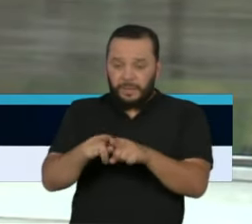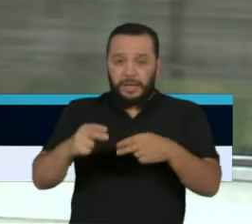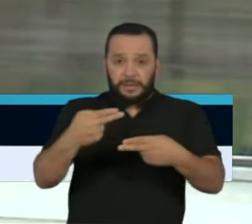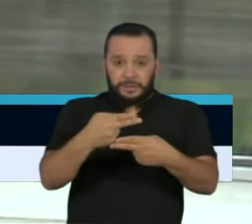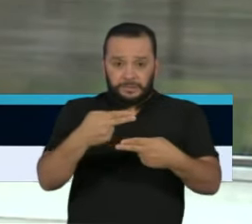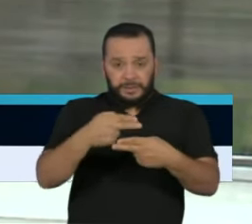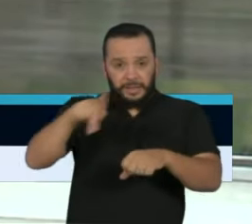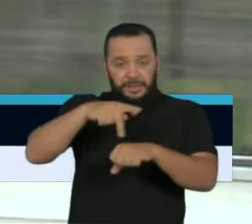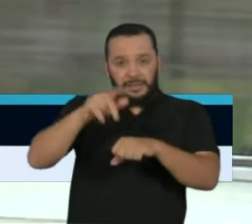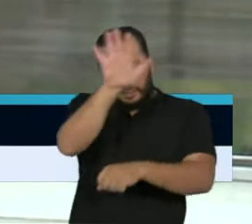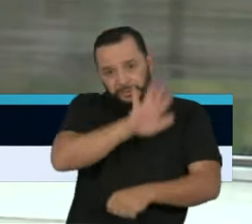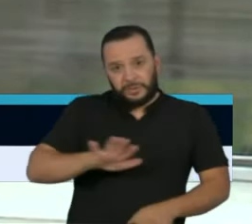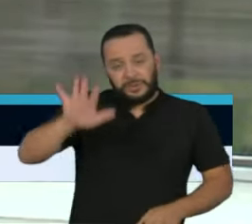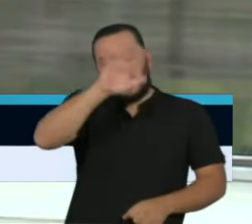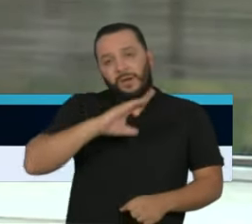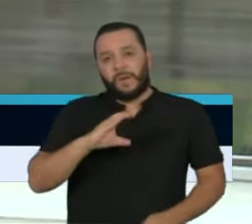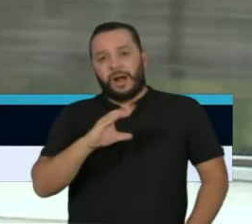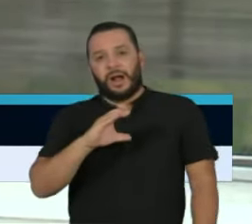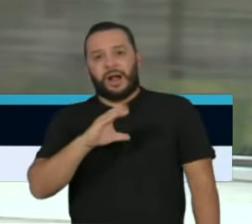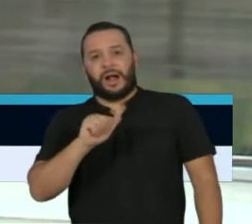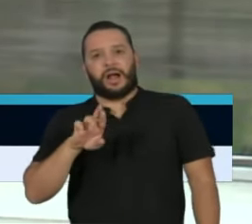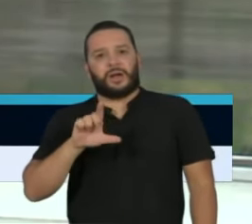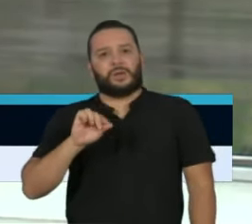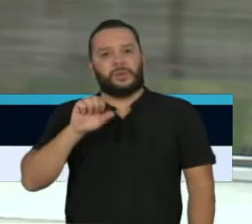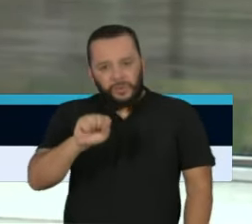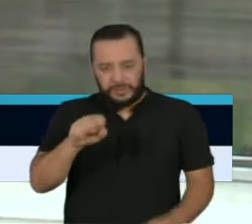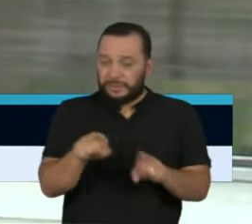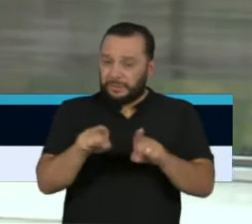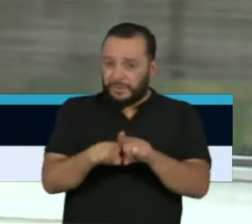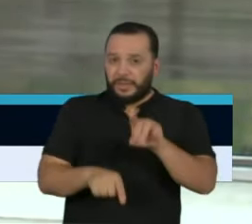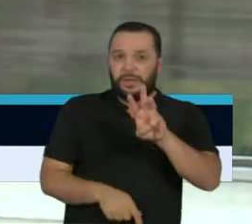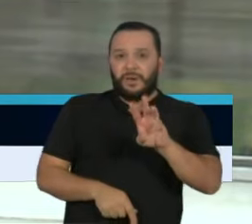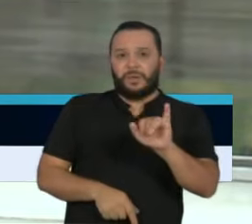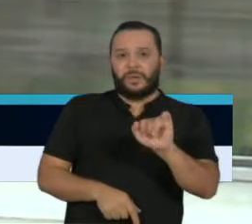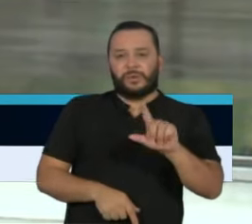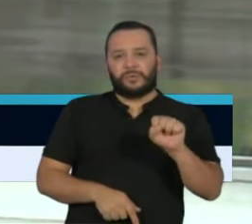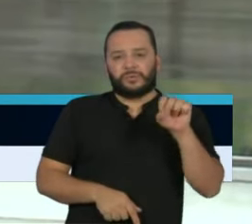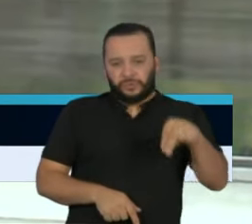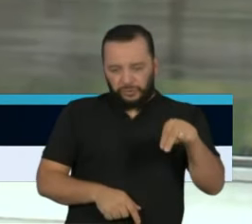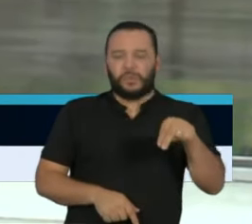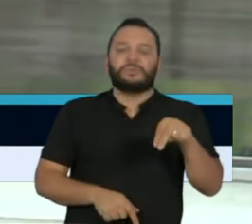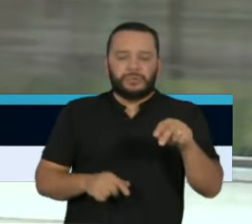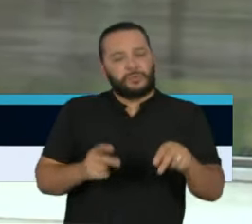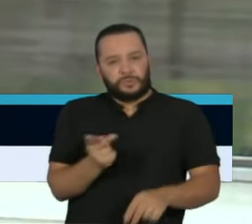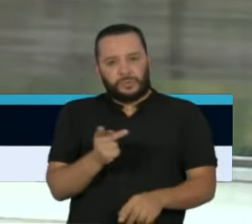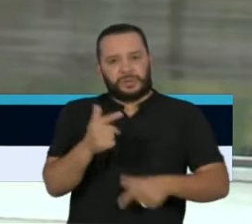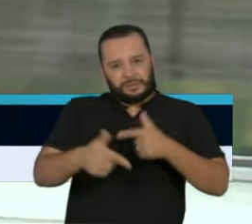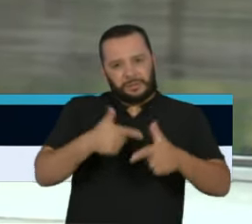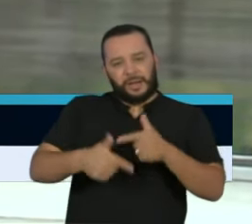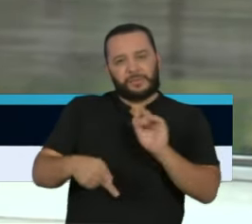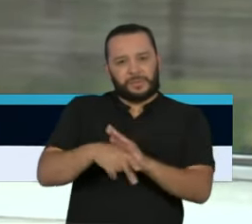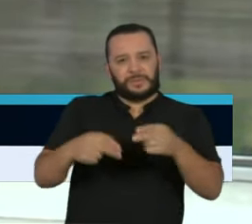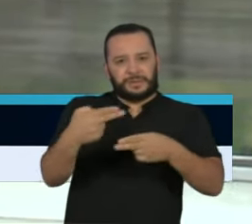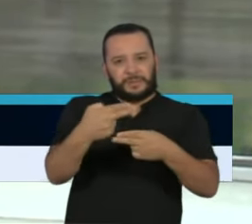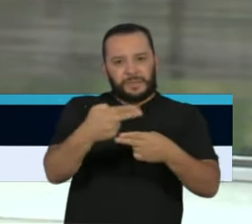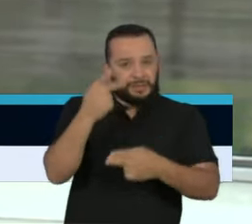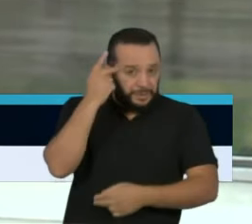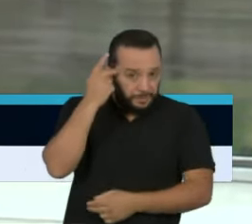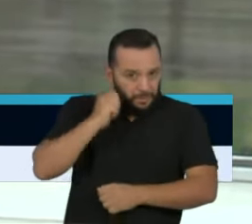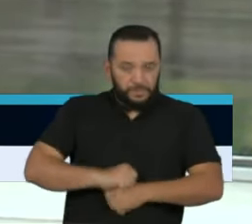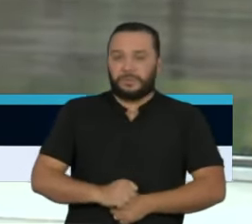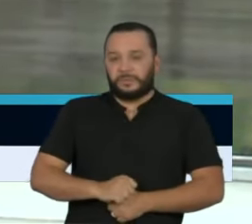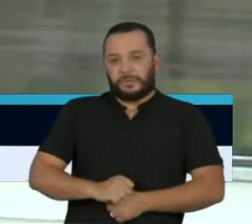ao Carlos Melles e ao Wilson Poit, superintendente do Sebrae em São Paulo. Temos,